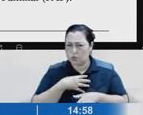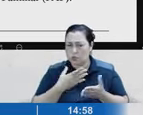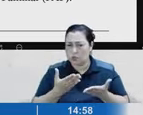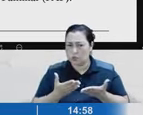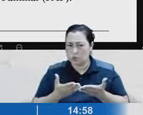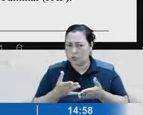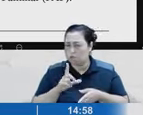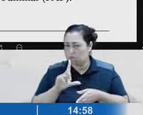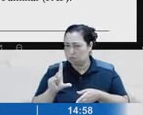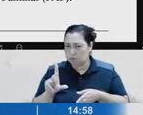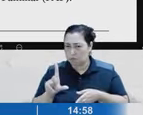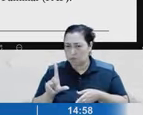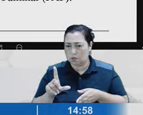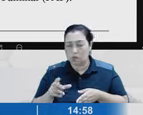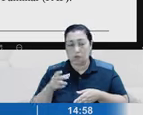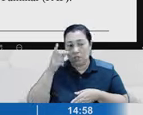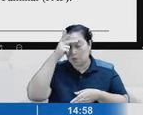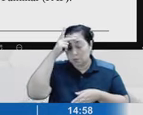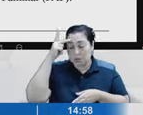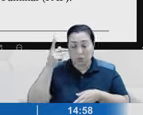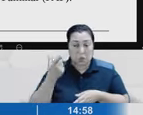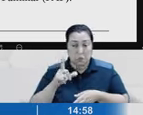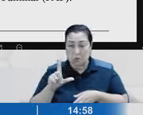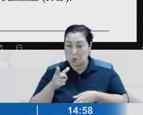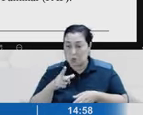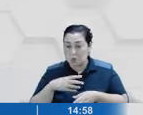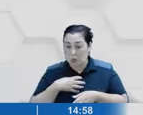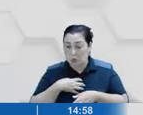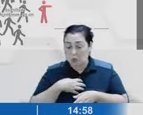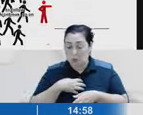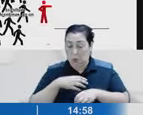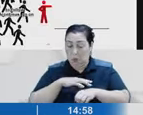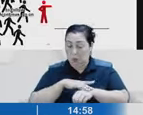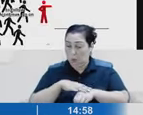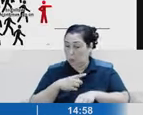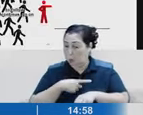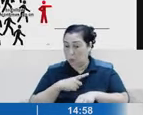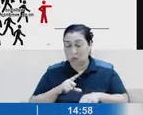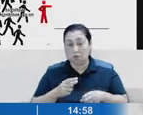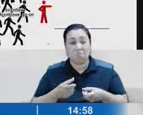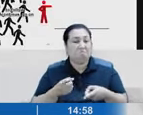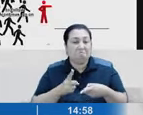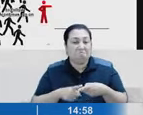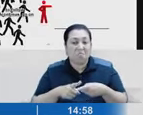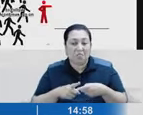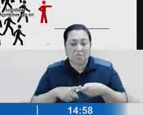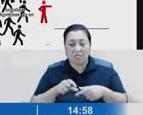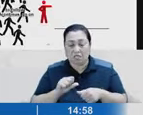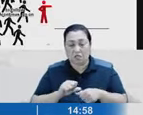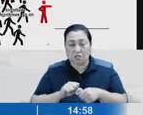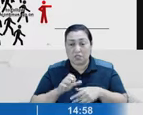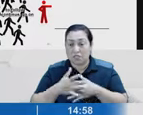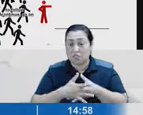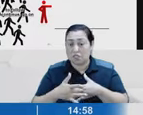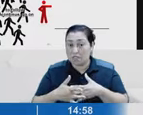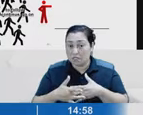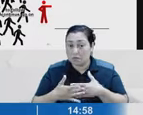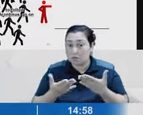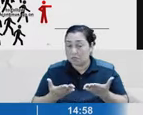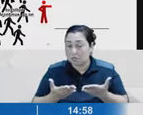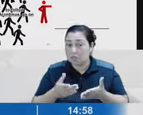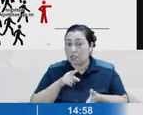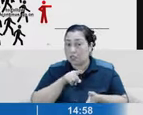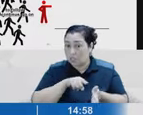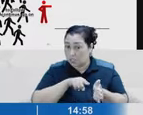rastreamento, né? Então, a pessoa não tem sintoma nenhum. Por que eu vou fazer exame? Eu não sinto nada. Esse é o